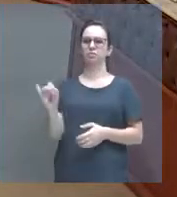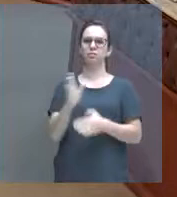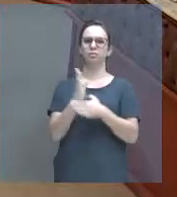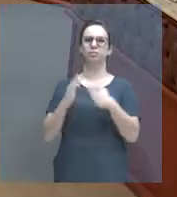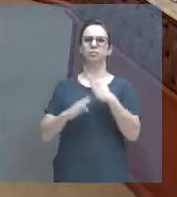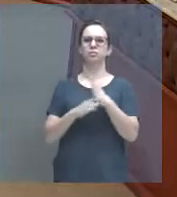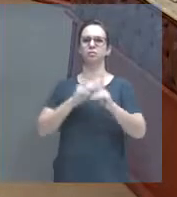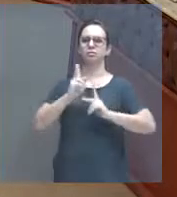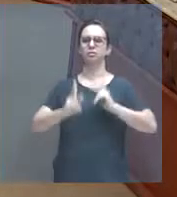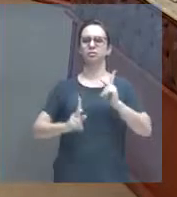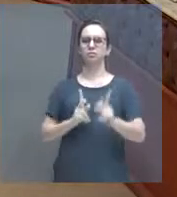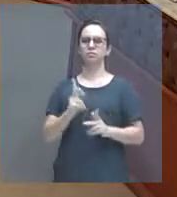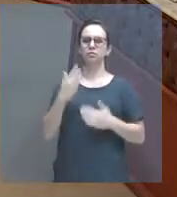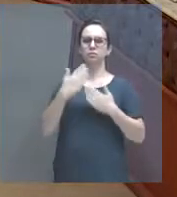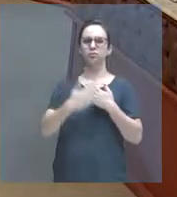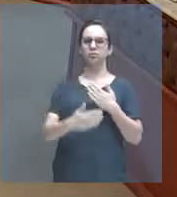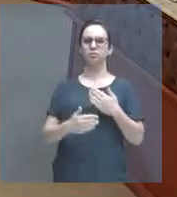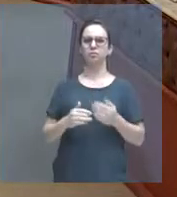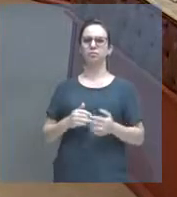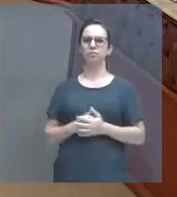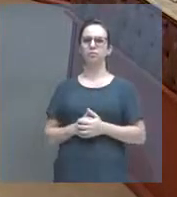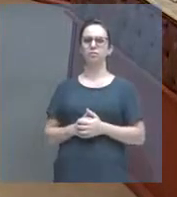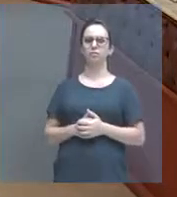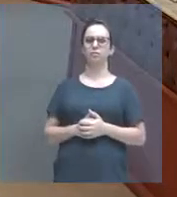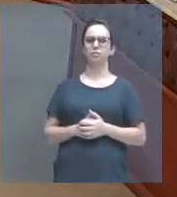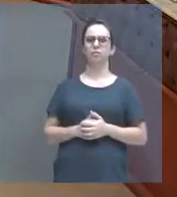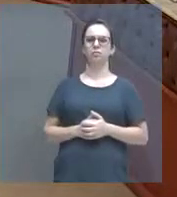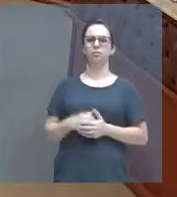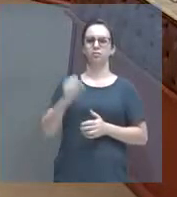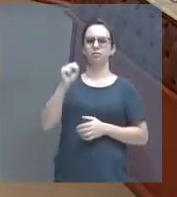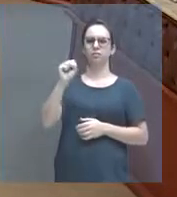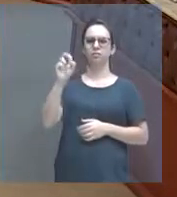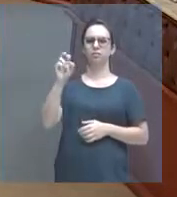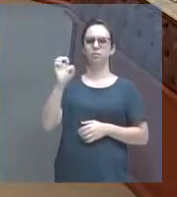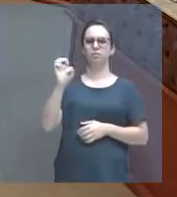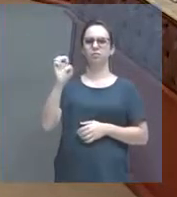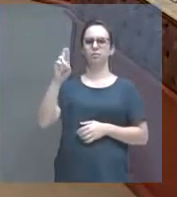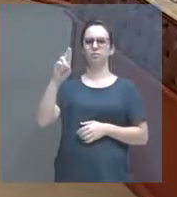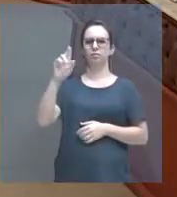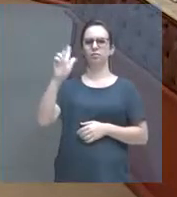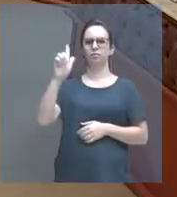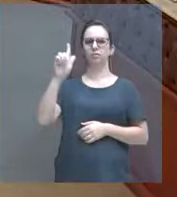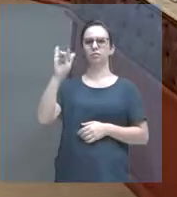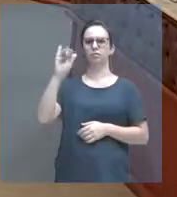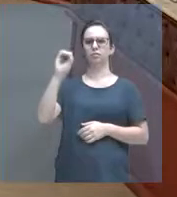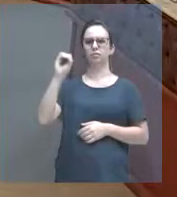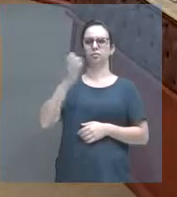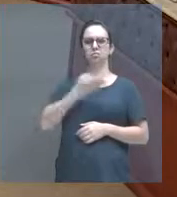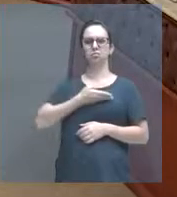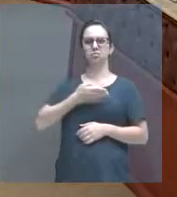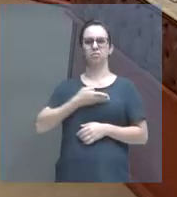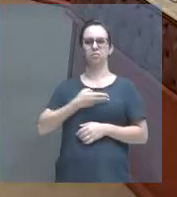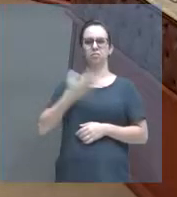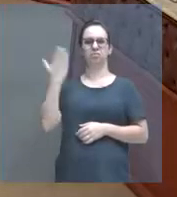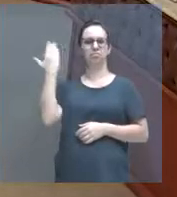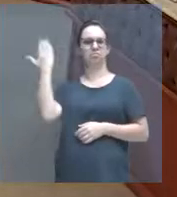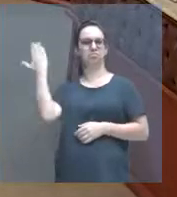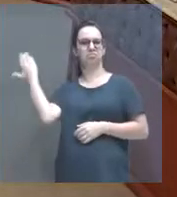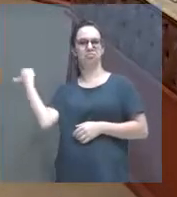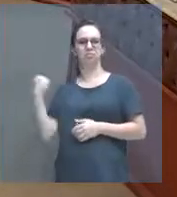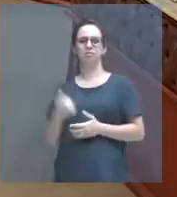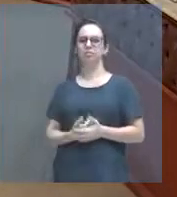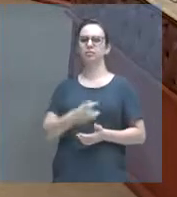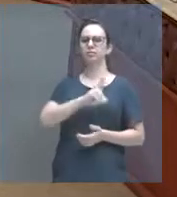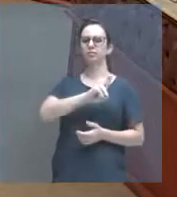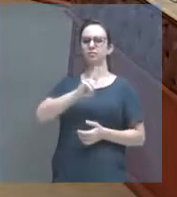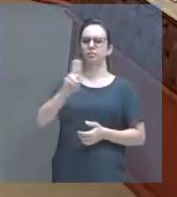presentes. Serginho, meu grande amigo, boleiro das antigas, né? Seu nome aí, todos, né,